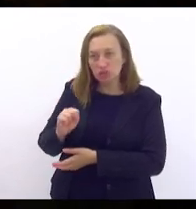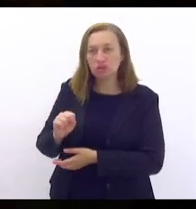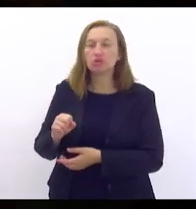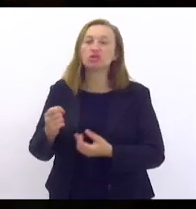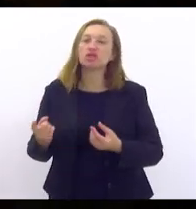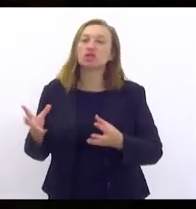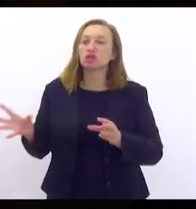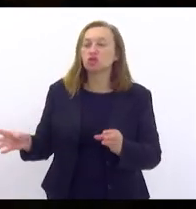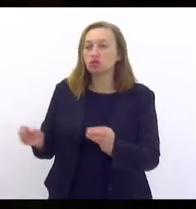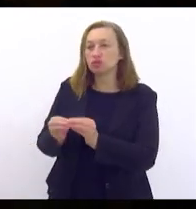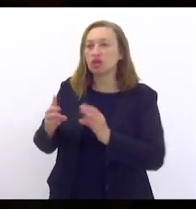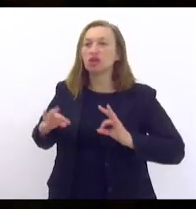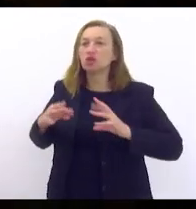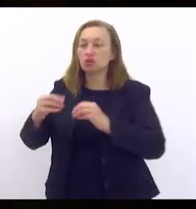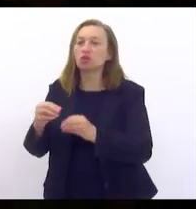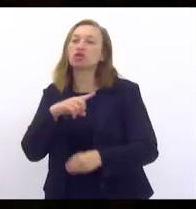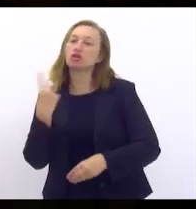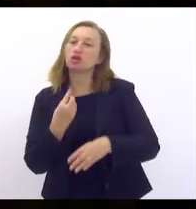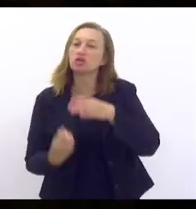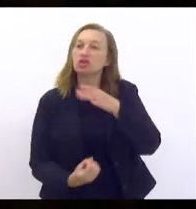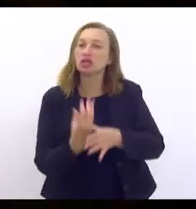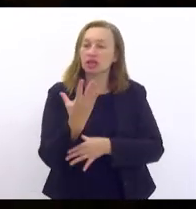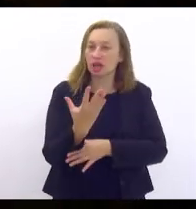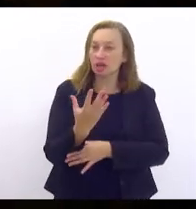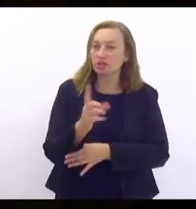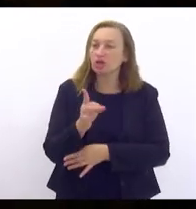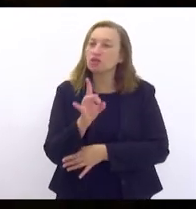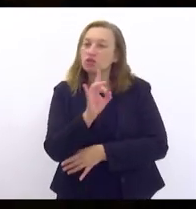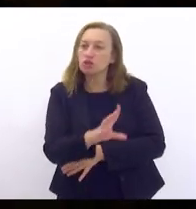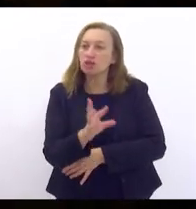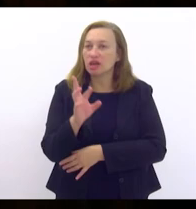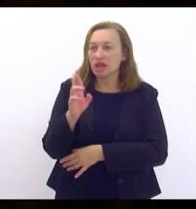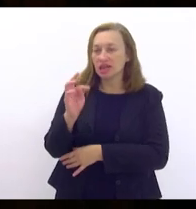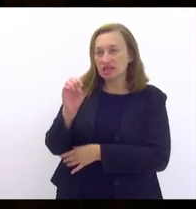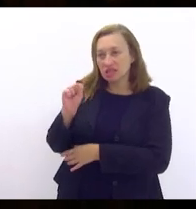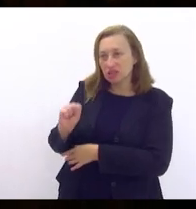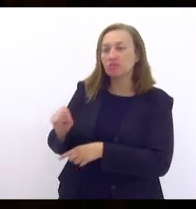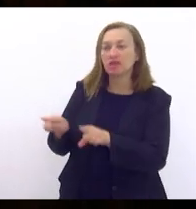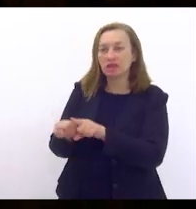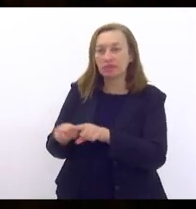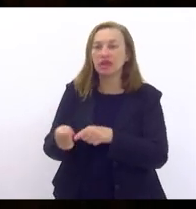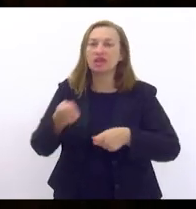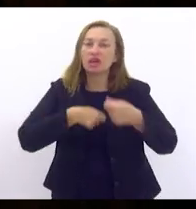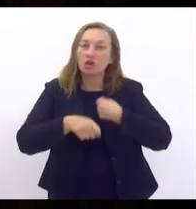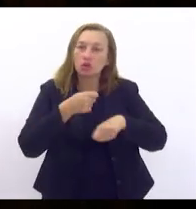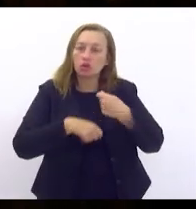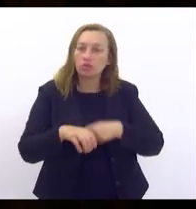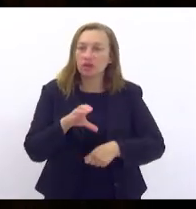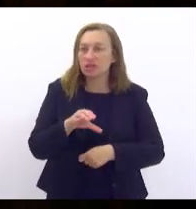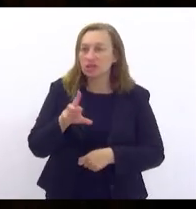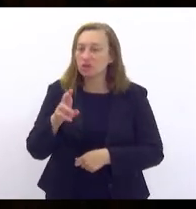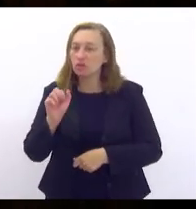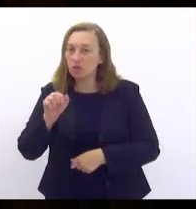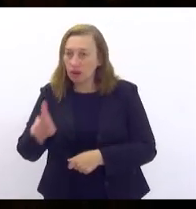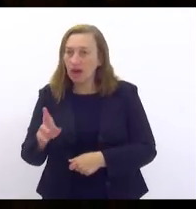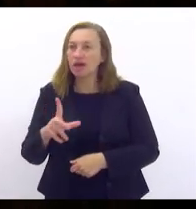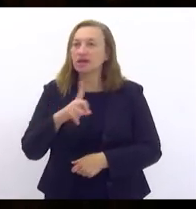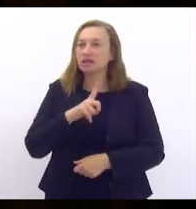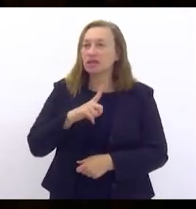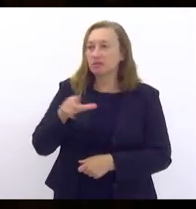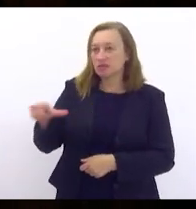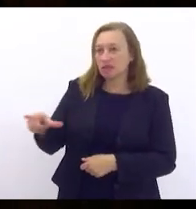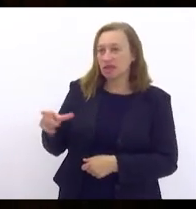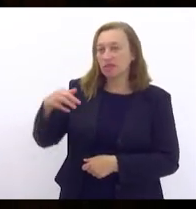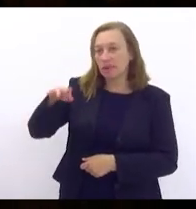e Nós criamos uma Superintendência não só de resíduos Mas também de Economia circular né a gente tem Nossa superintendente aqui